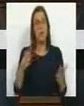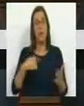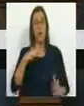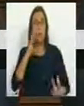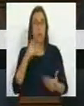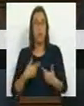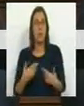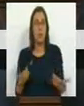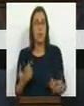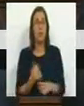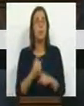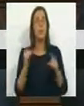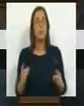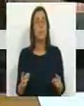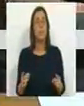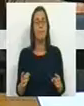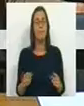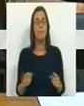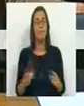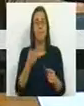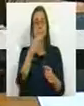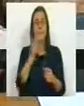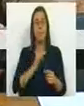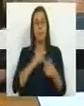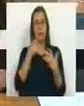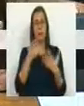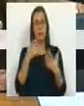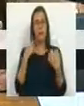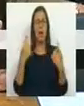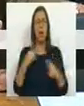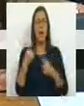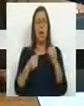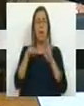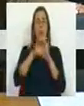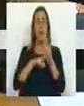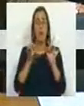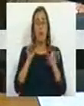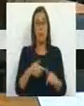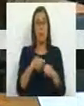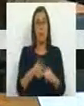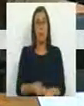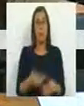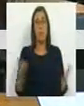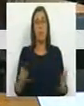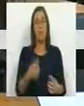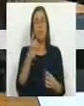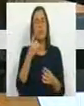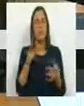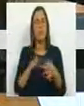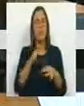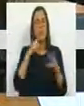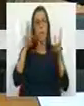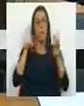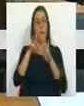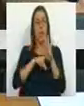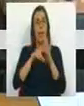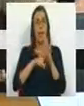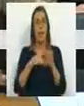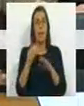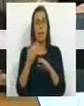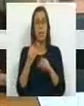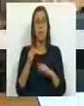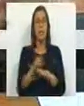que eu sei, porque parece mais do que evidente que existem algumas regras que têm que ser cumpridas. Uma delas chama-se regra de